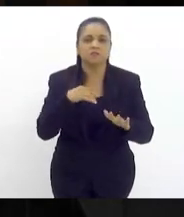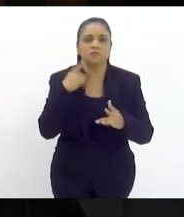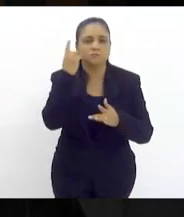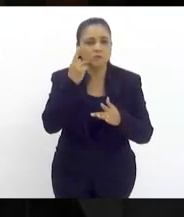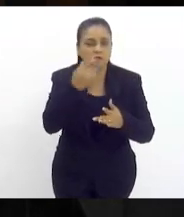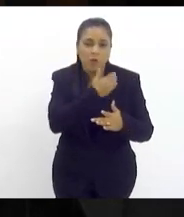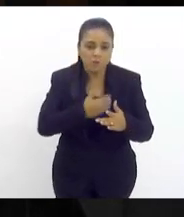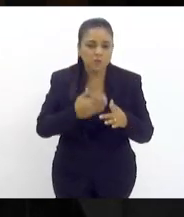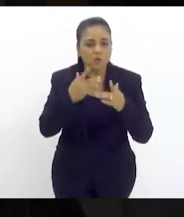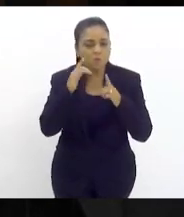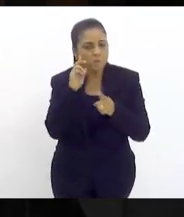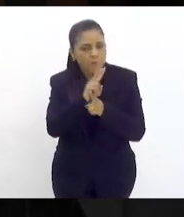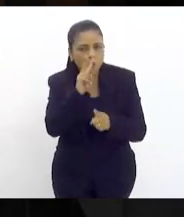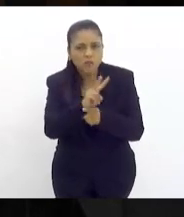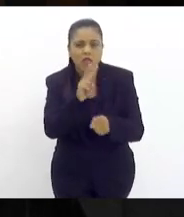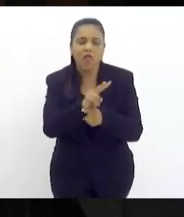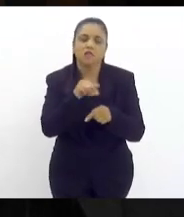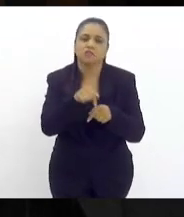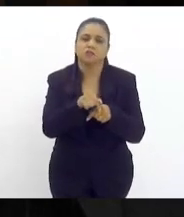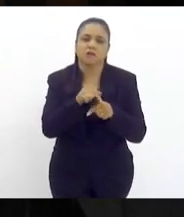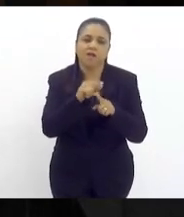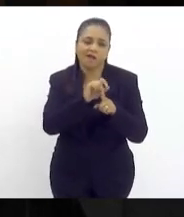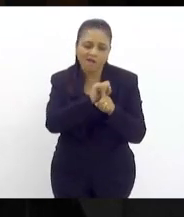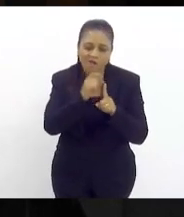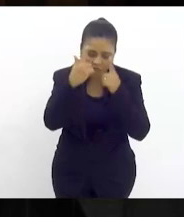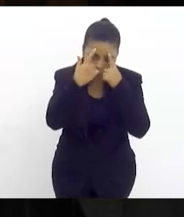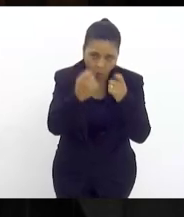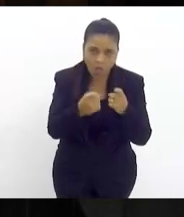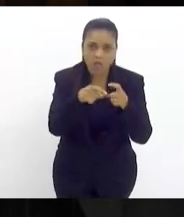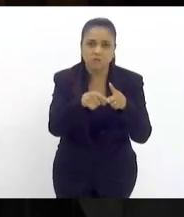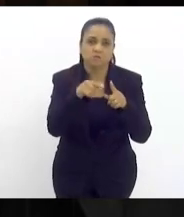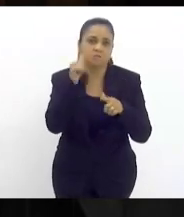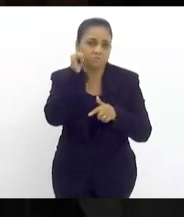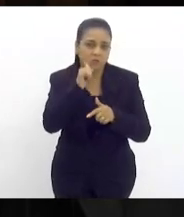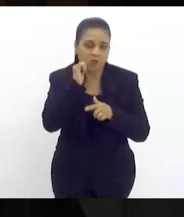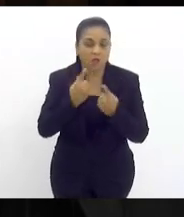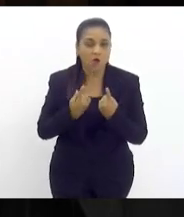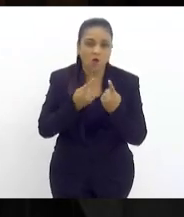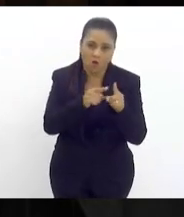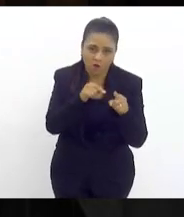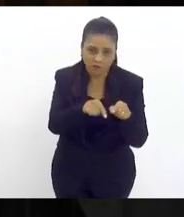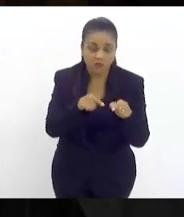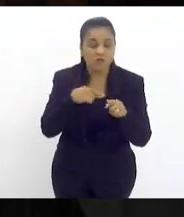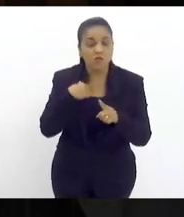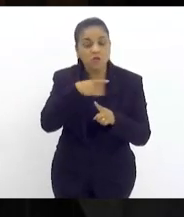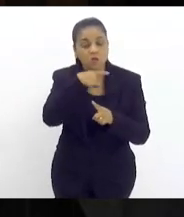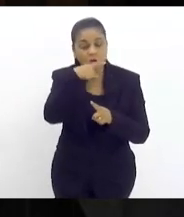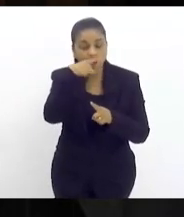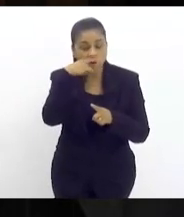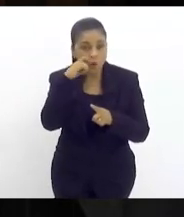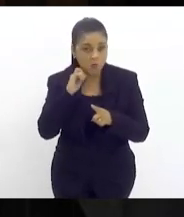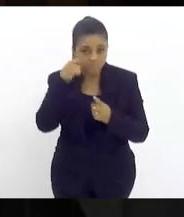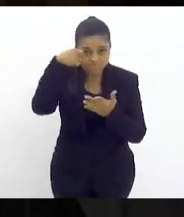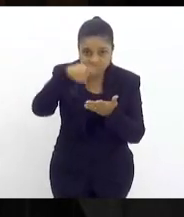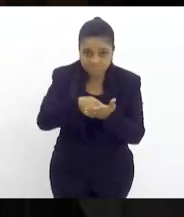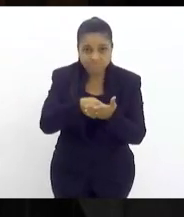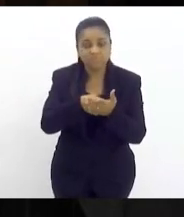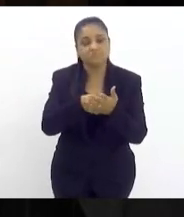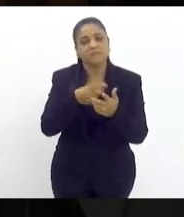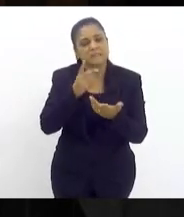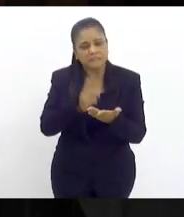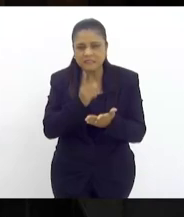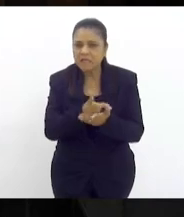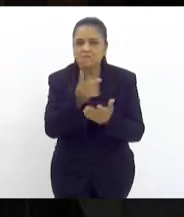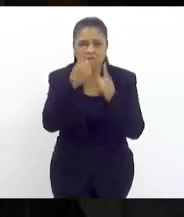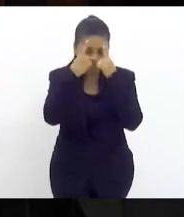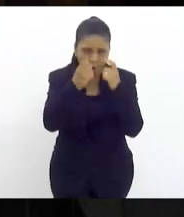da violência que a nossa sociedade, que os homens da nossa sociedade produzem constantemente. Então, viva o Centro de